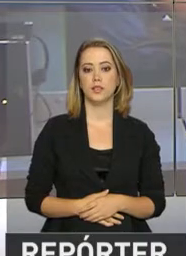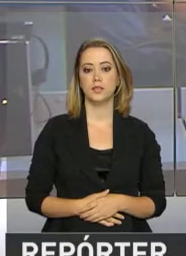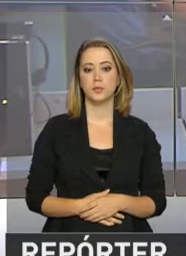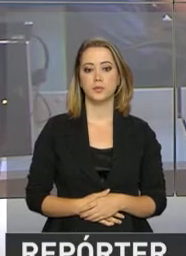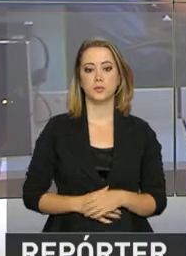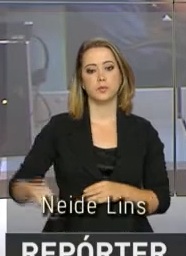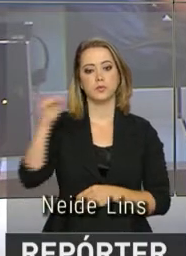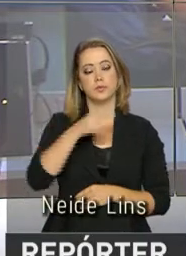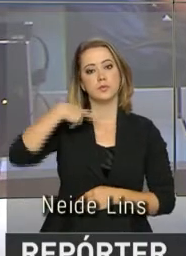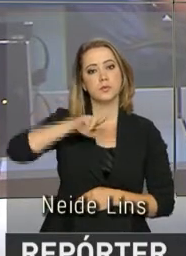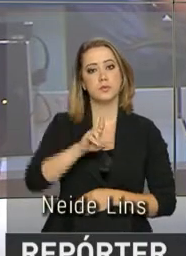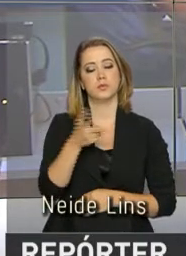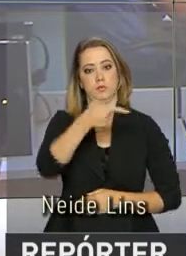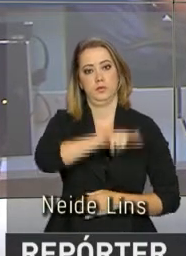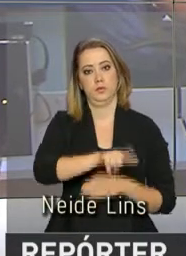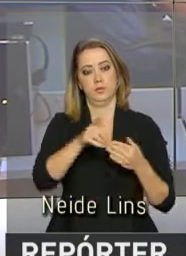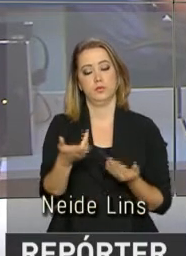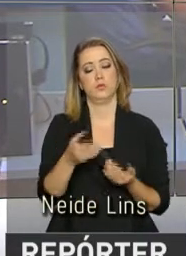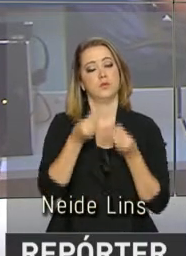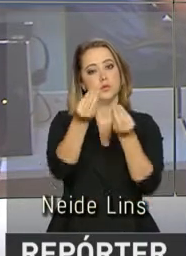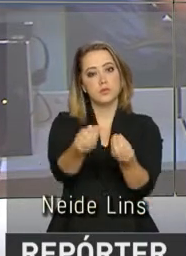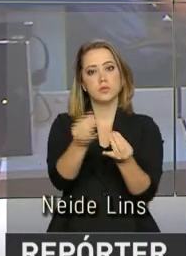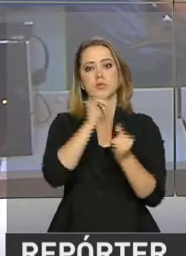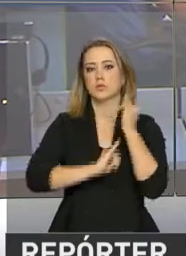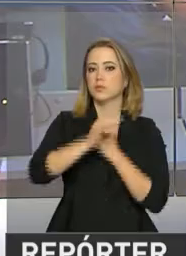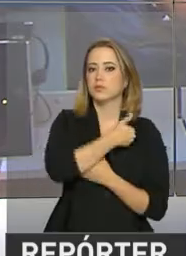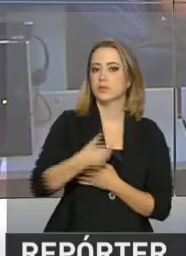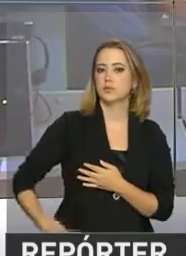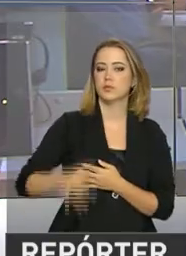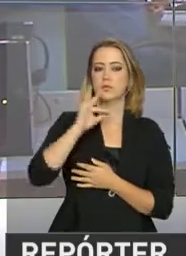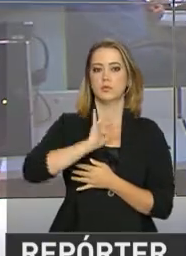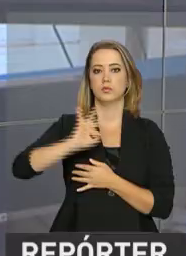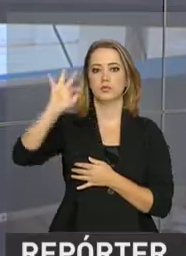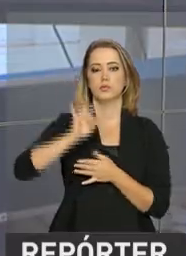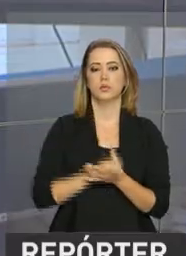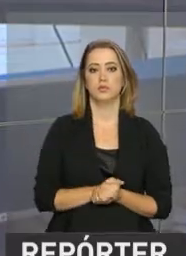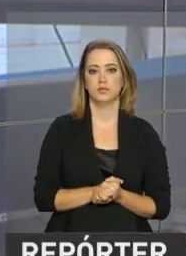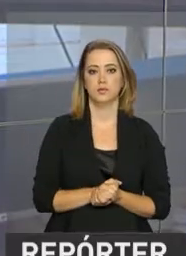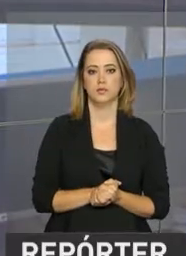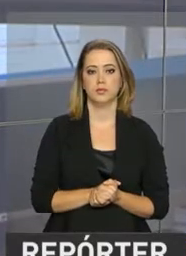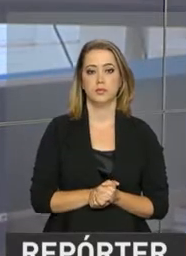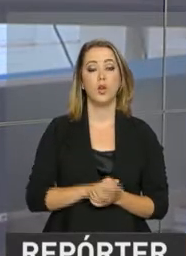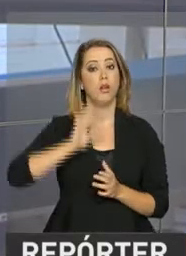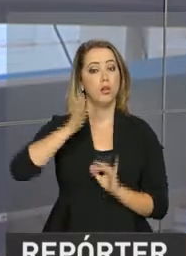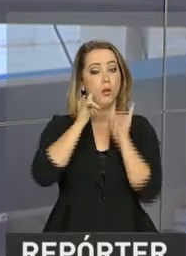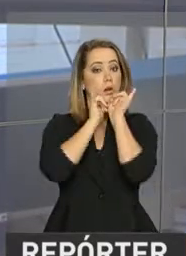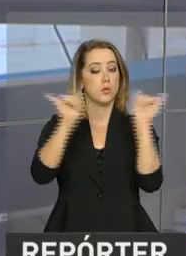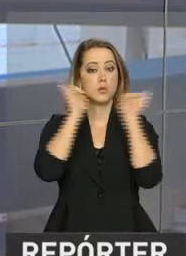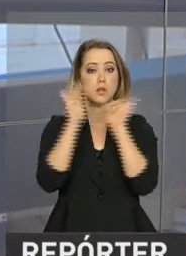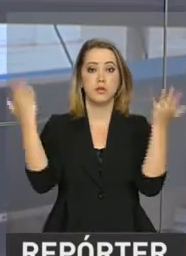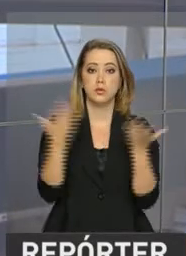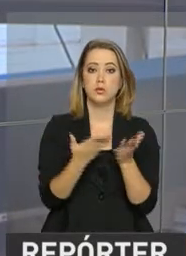olá o repórter nbr está de volta trazendo pra você as notícias do governo federal foram anunciadas hoje